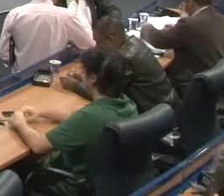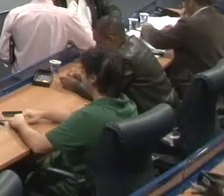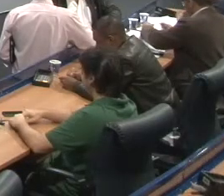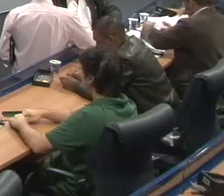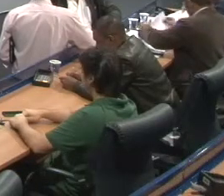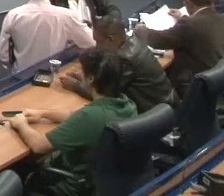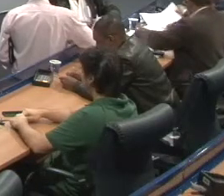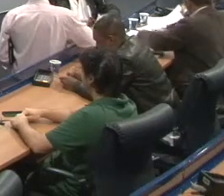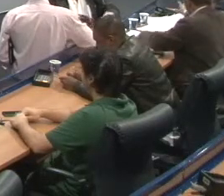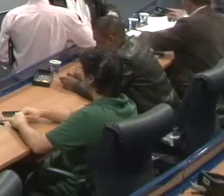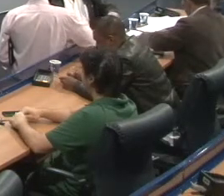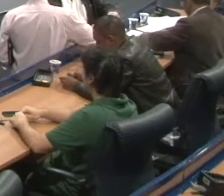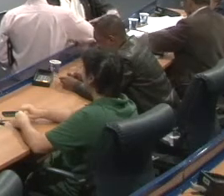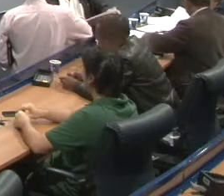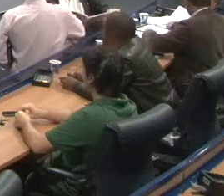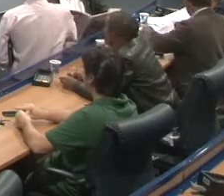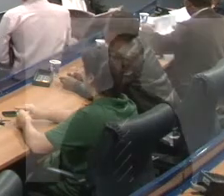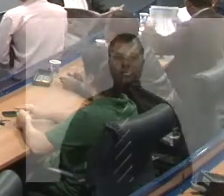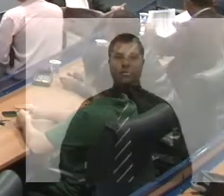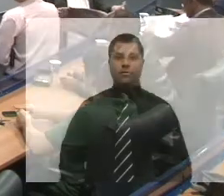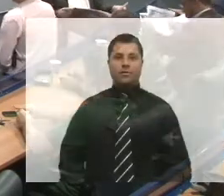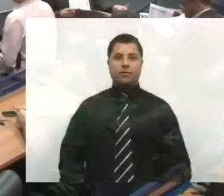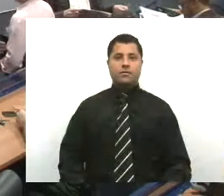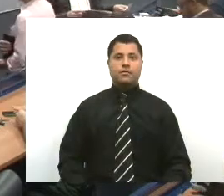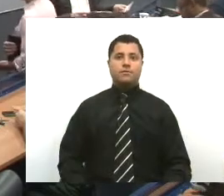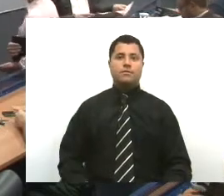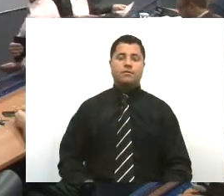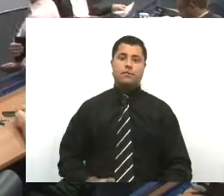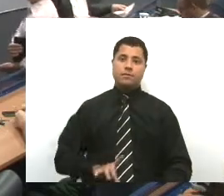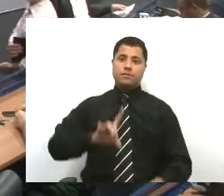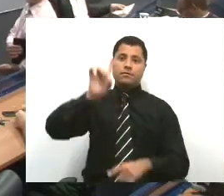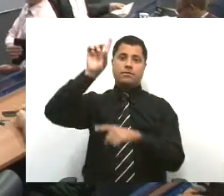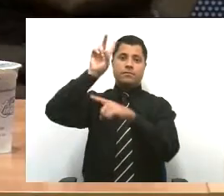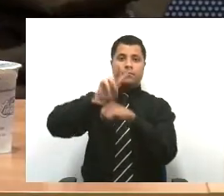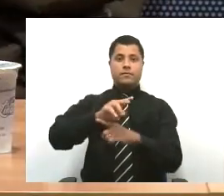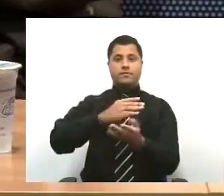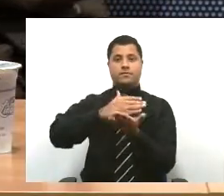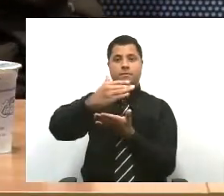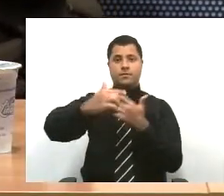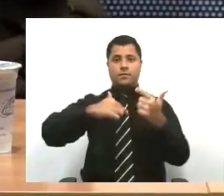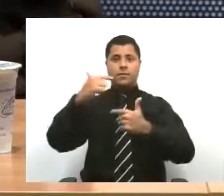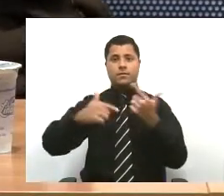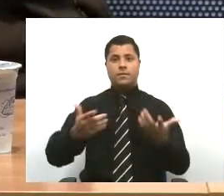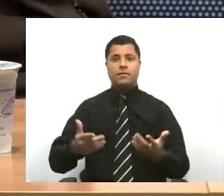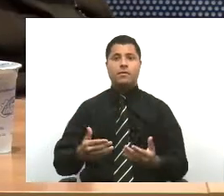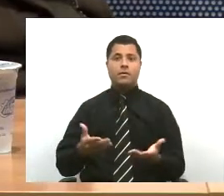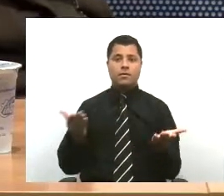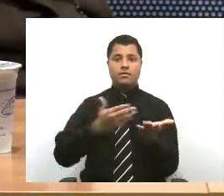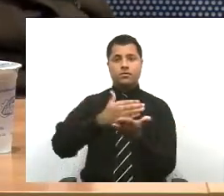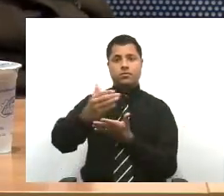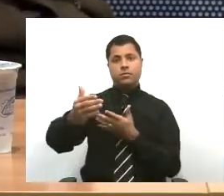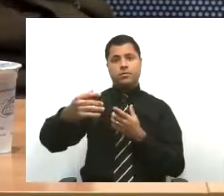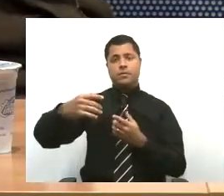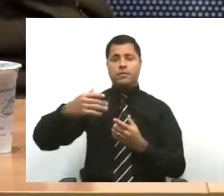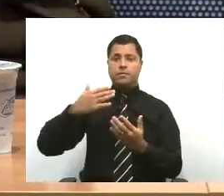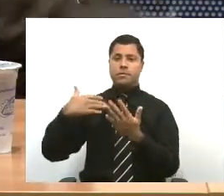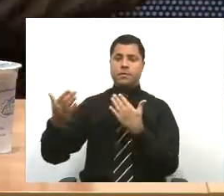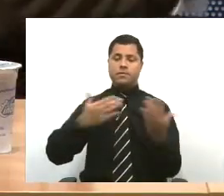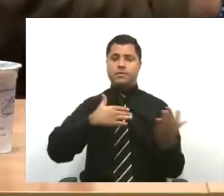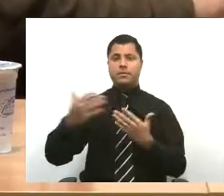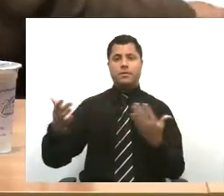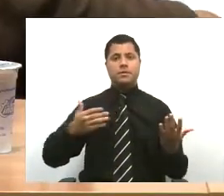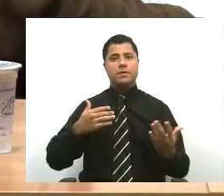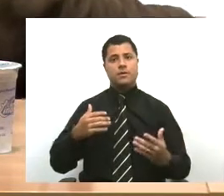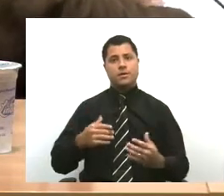A número legal sobre a proteção de Deus, iniciamos nossos trabalhos. Daremos início com esta audiência pública ao processo